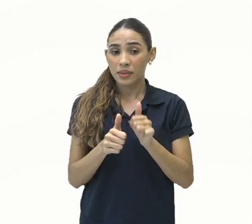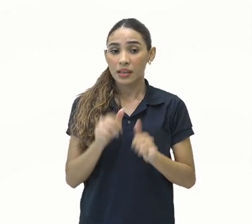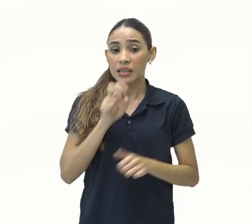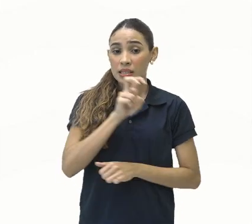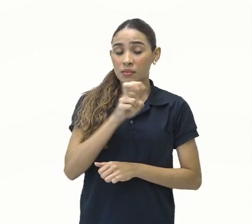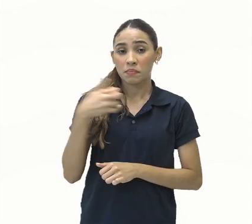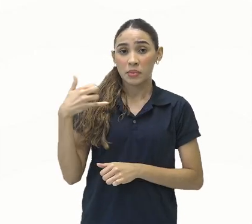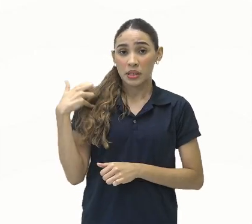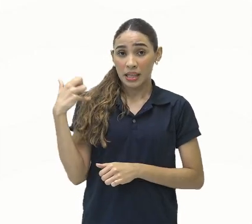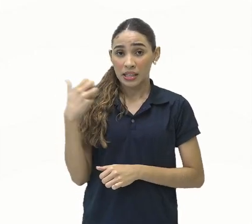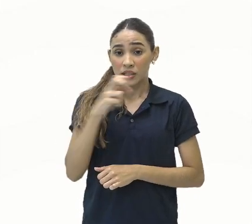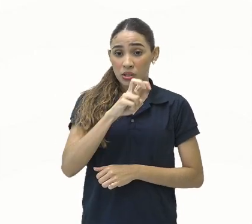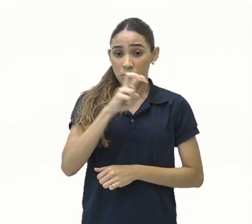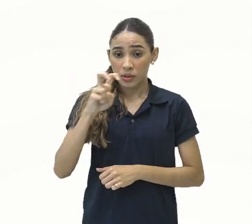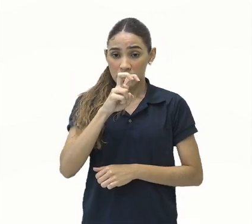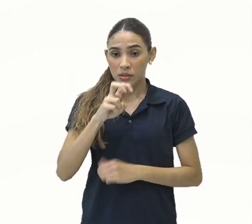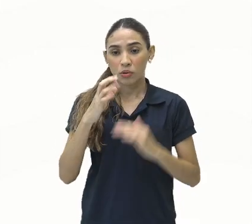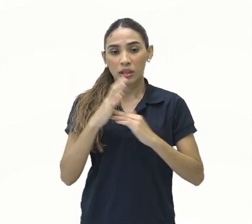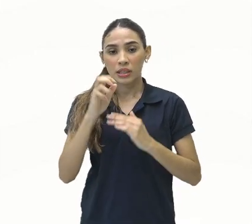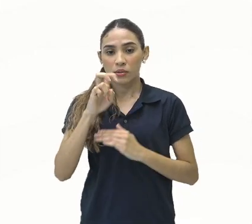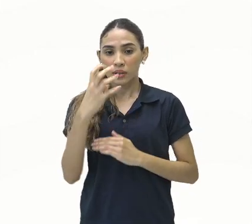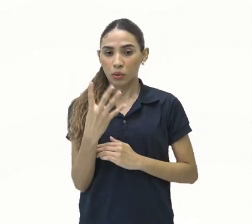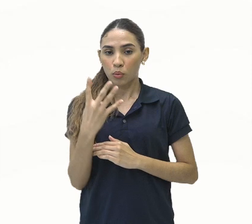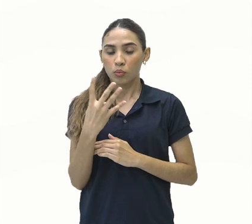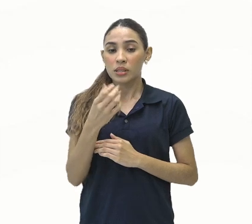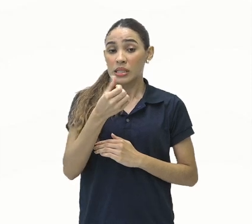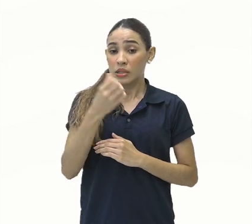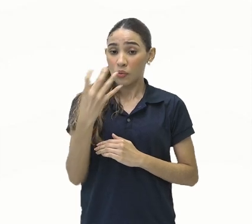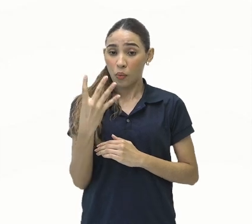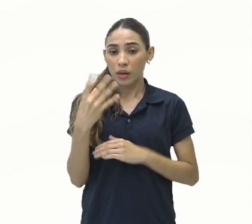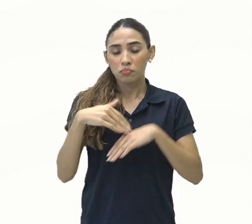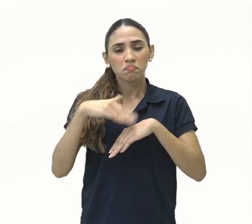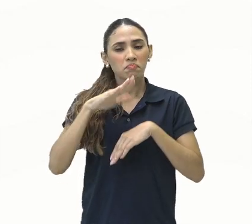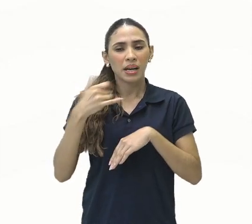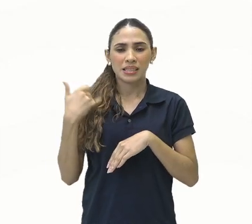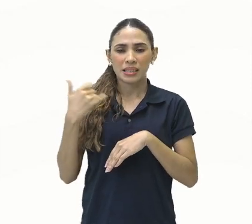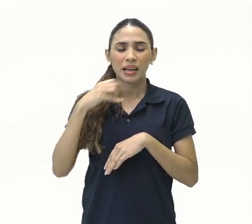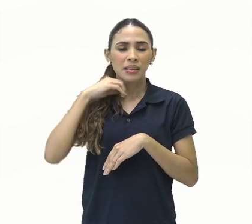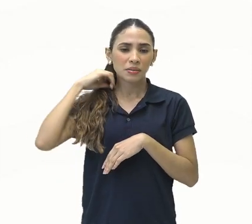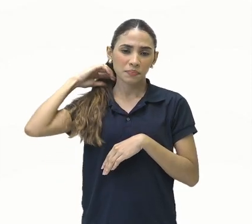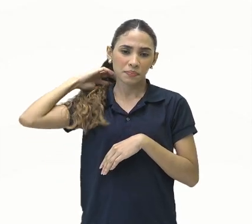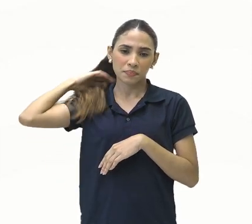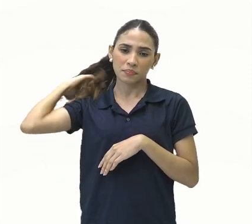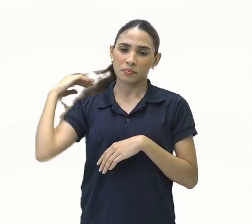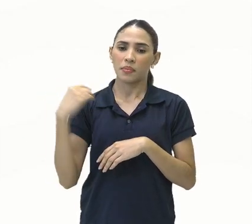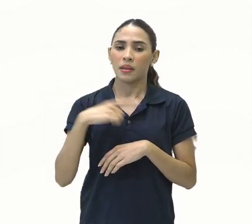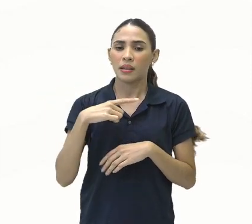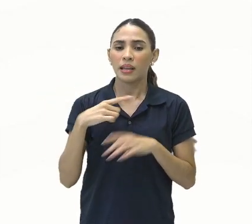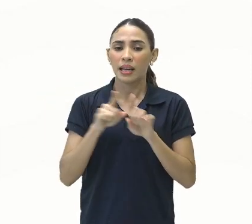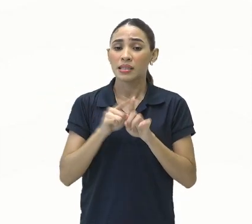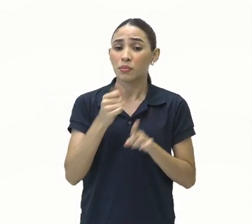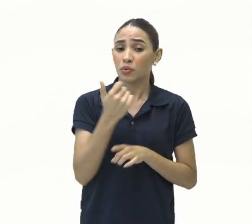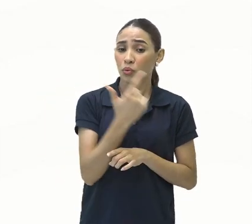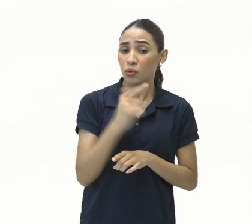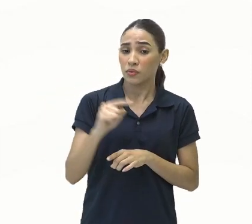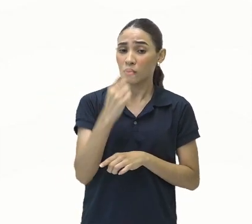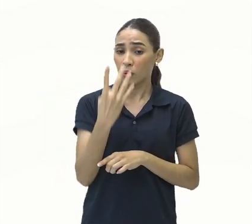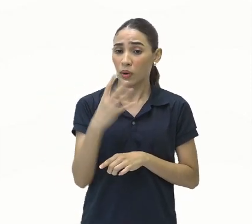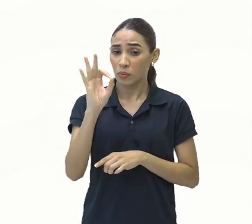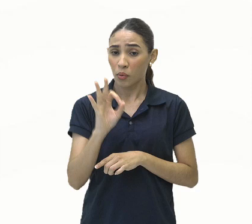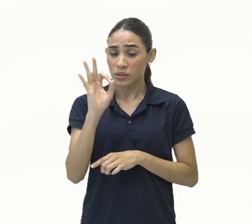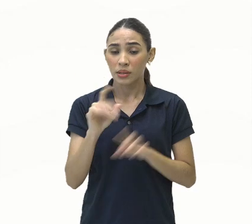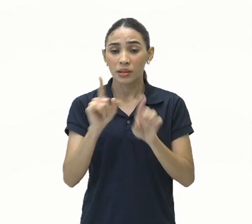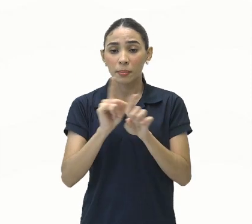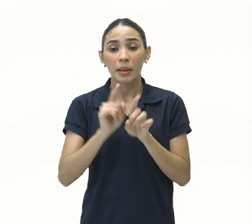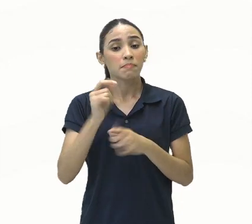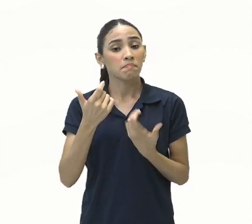55 e 64, são os pessoas com mais idade, né? A gente tem um dado aí de 12,4% das